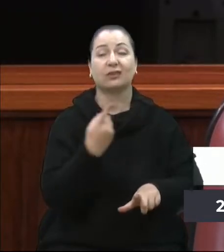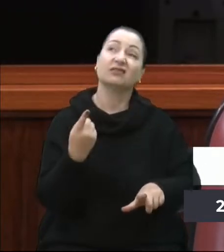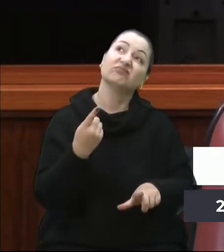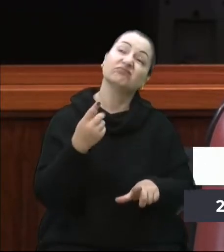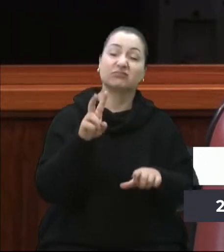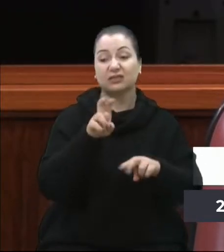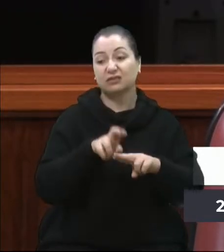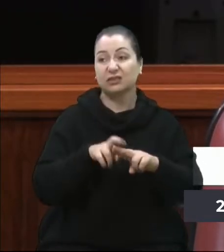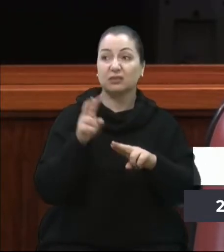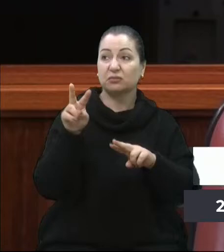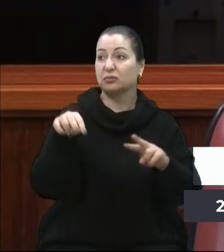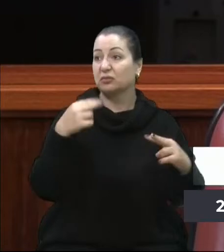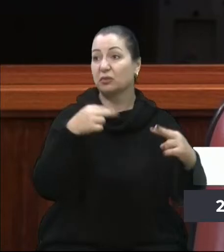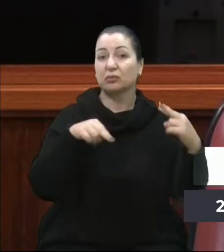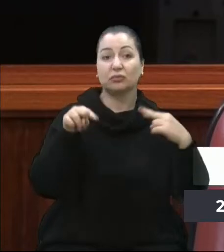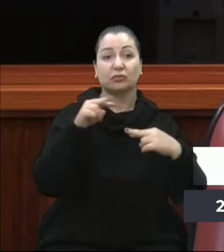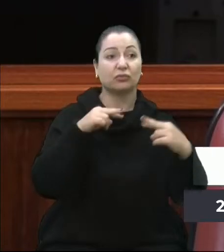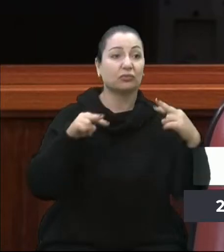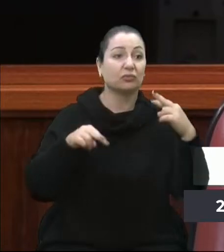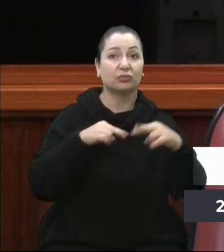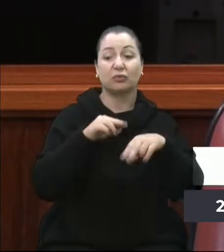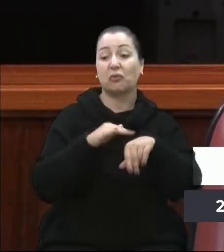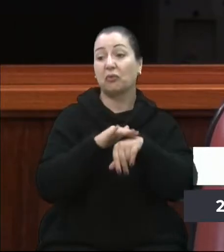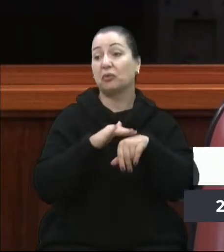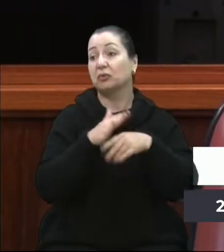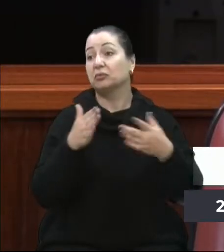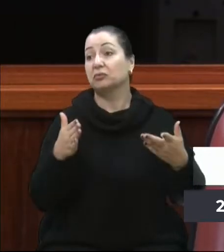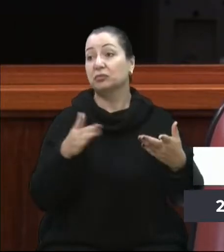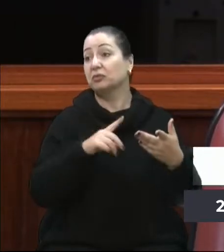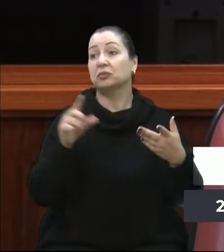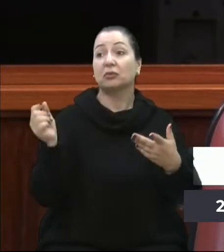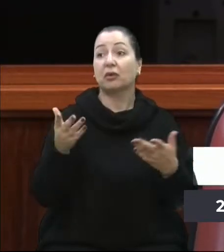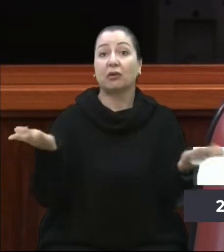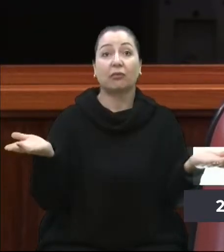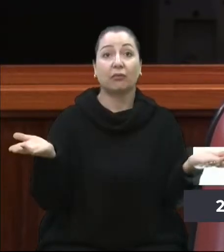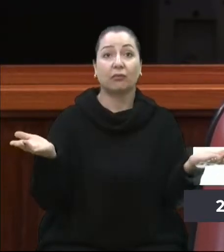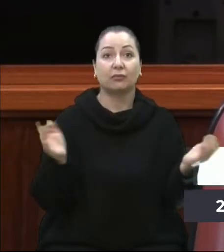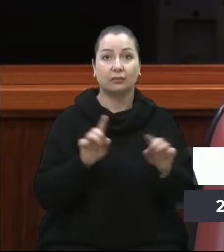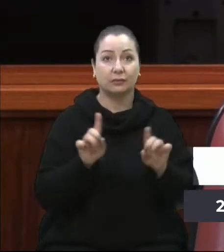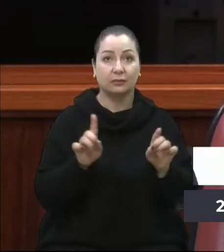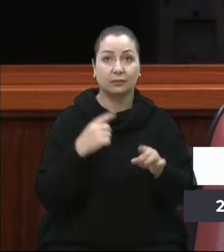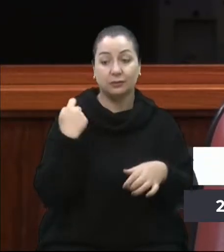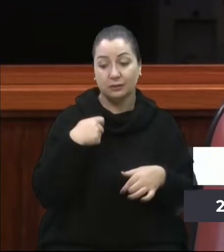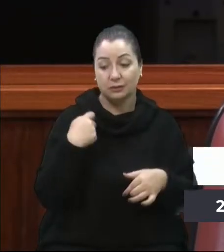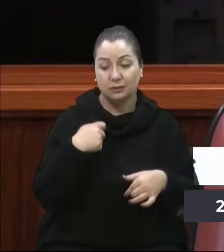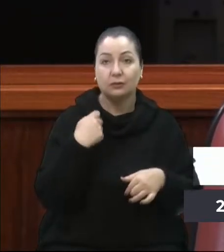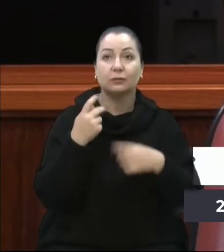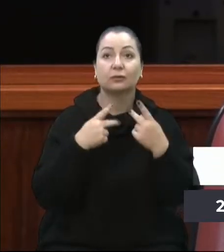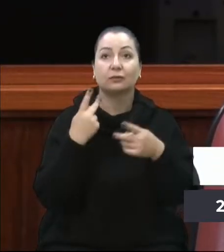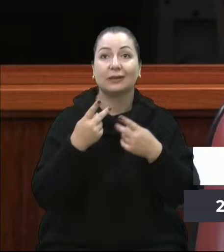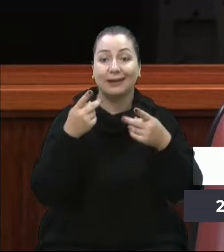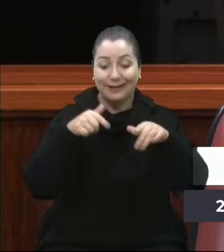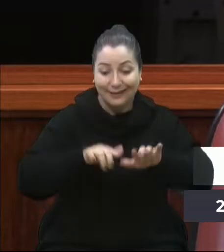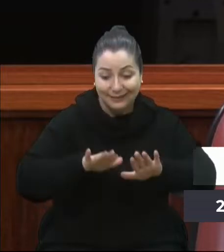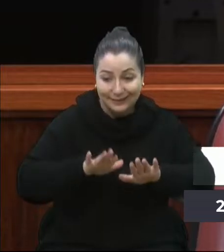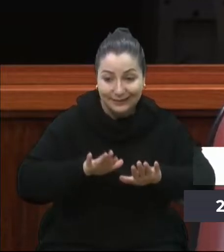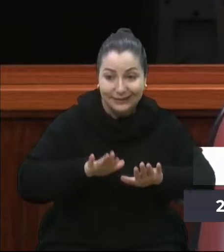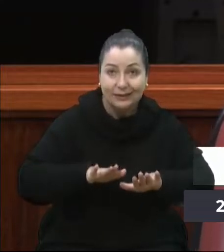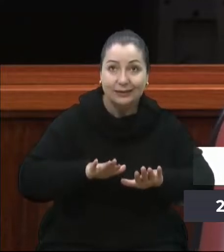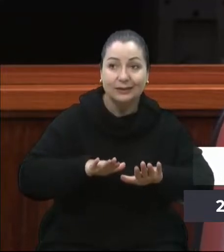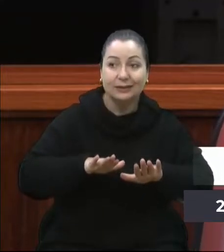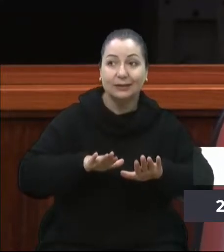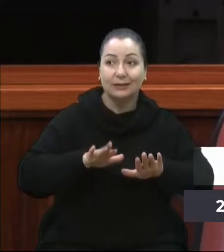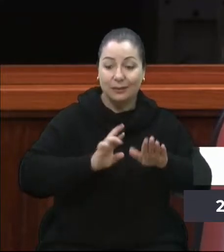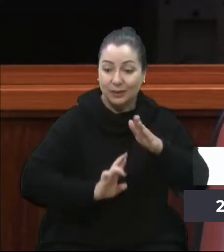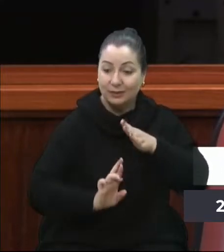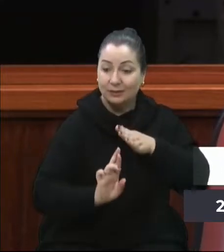falamos uns para os outros e saímos daqui. Não, a gente tem que falar daqui por quem está